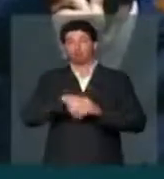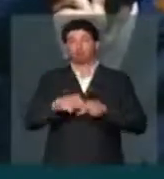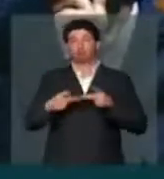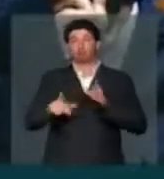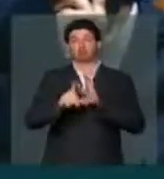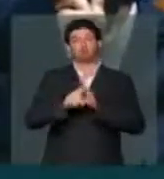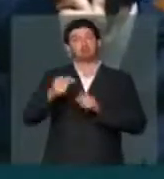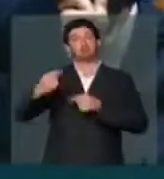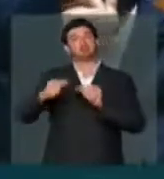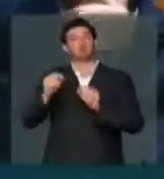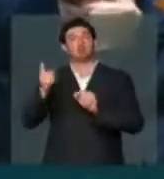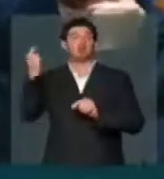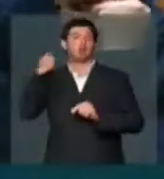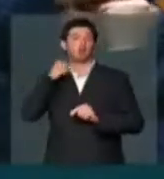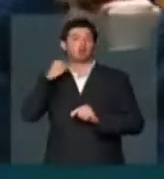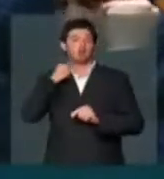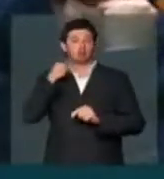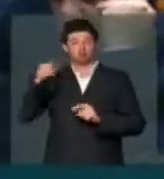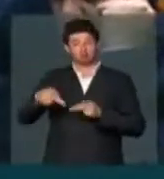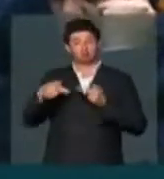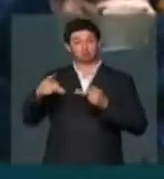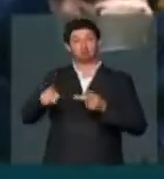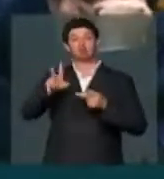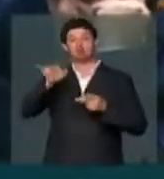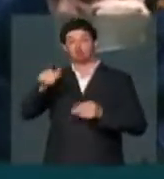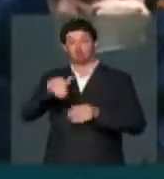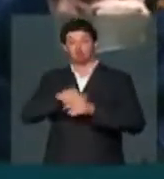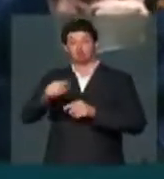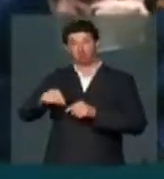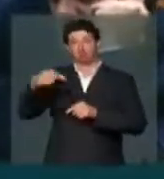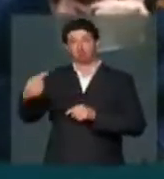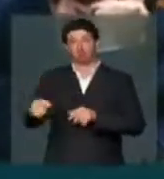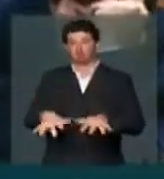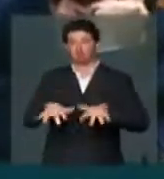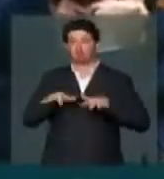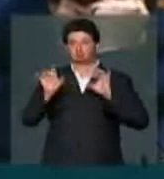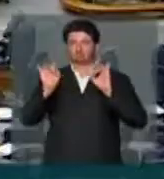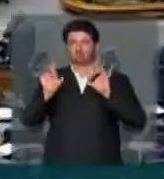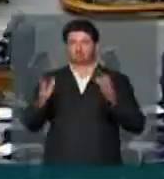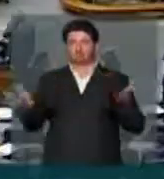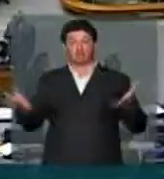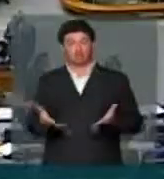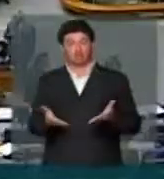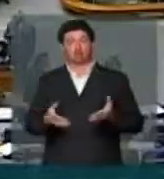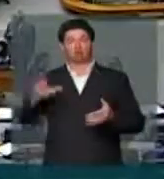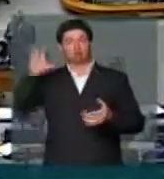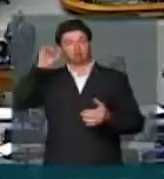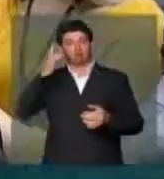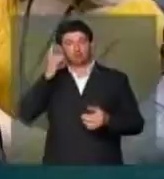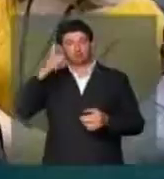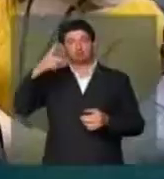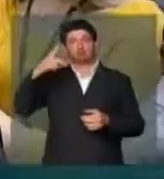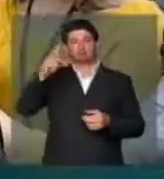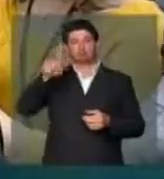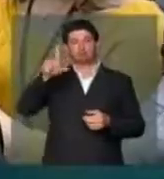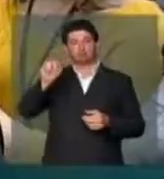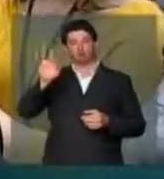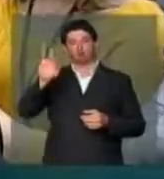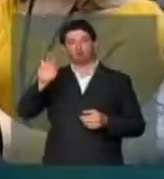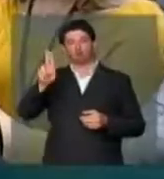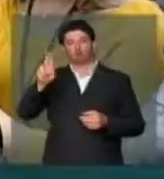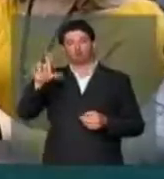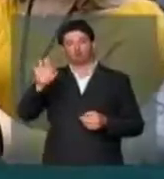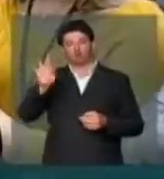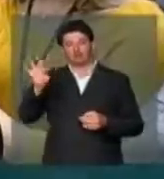de lei que trata das lotéricas esse projeto vai ser votado mais tarde numa outra sessão extraordinária agora a gente ouve Deputado Paulo foleto excelente